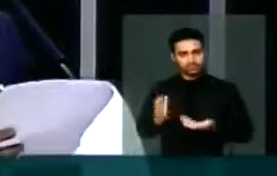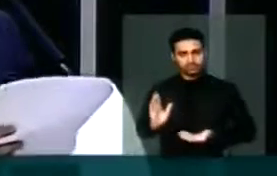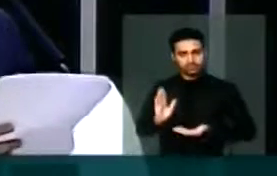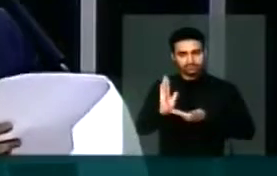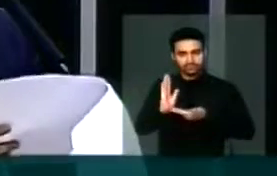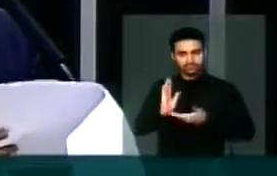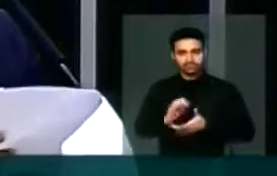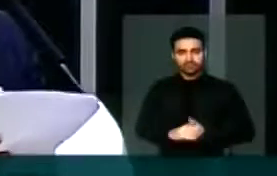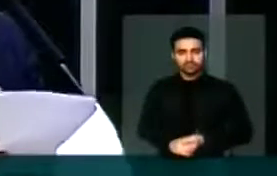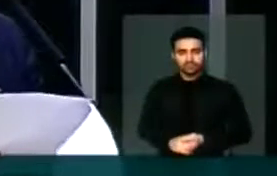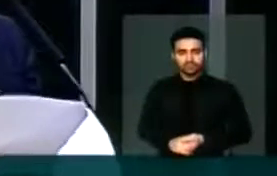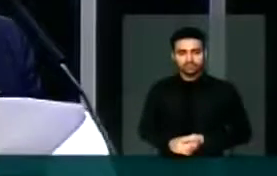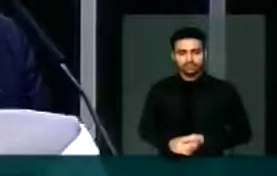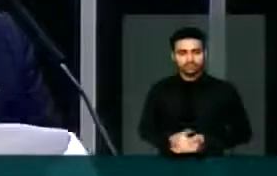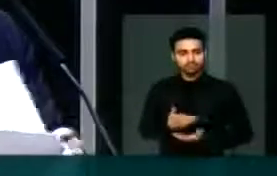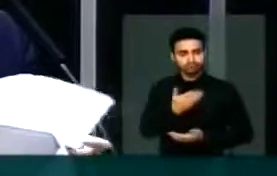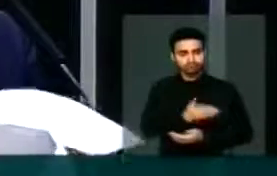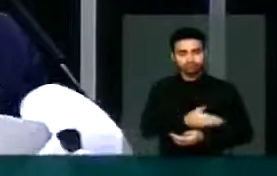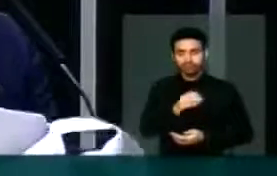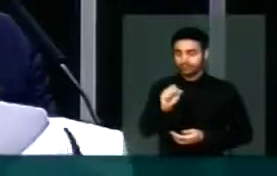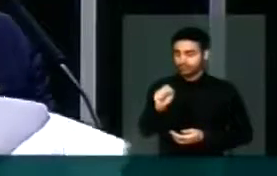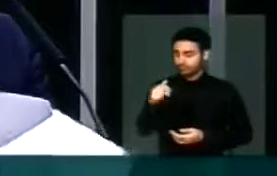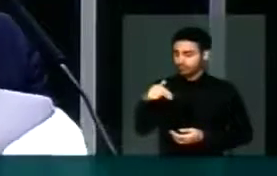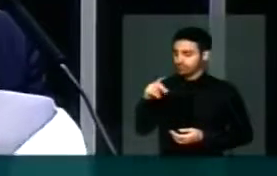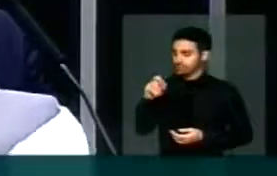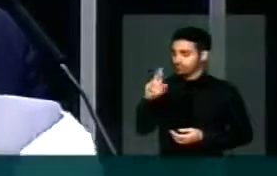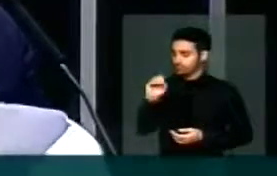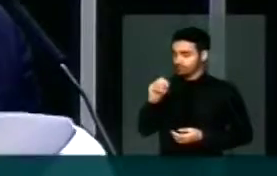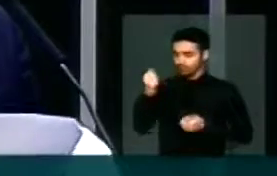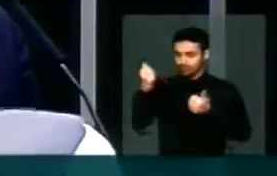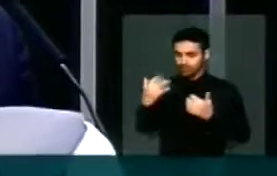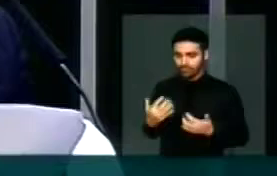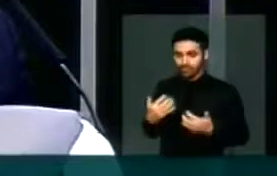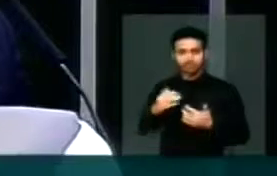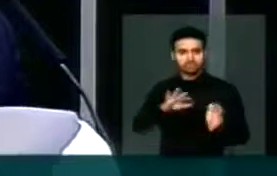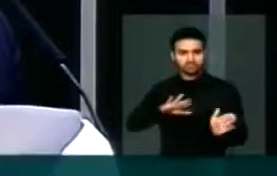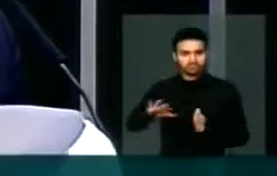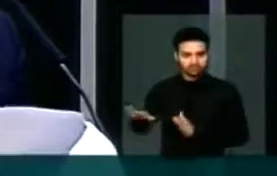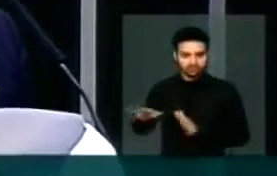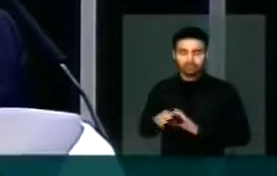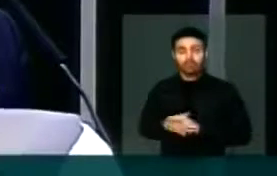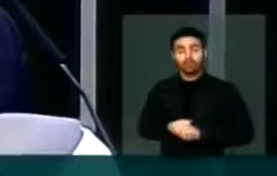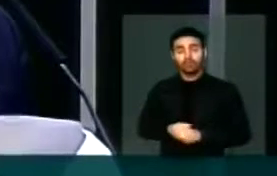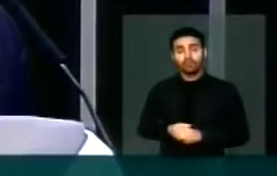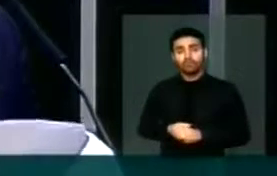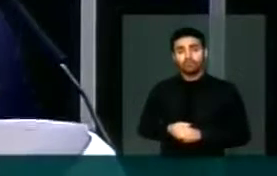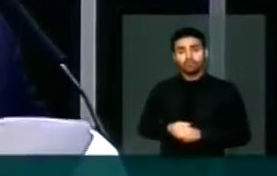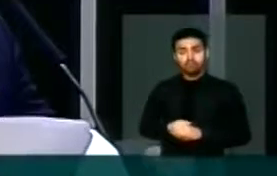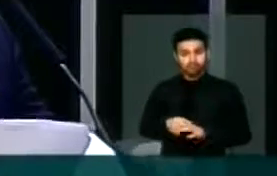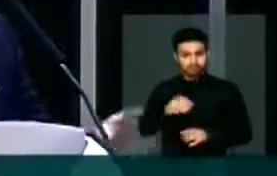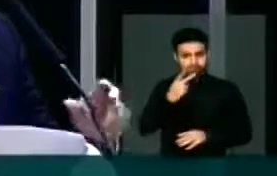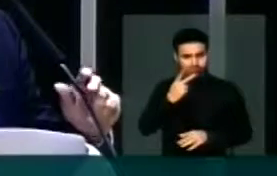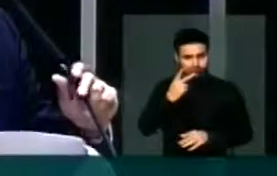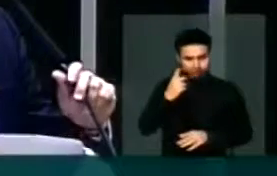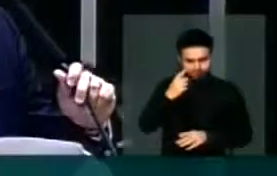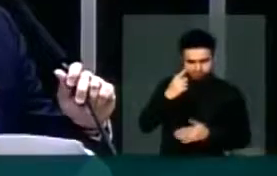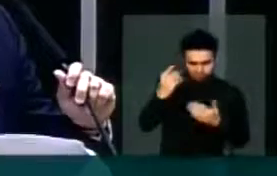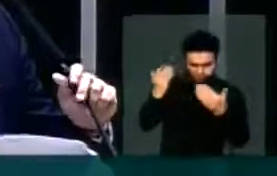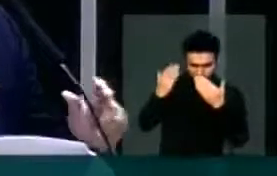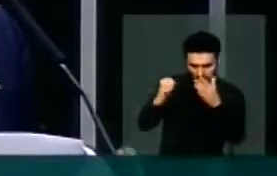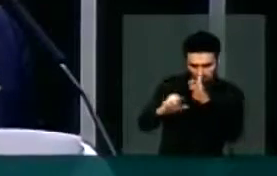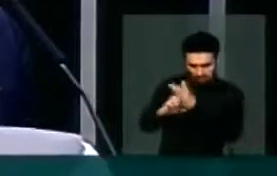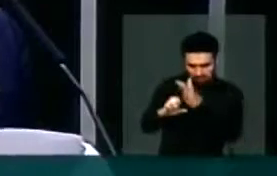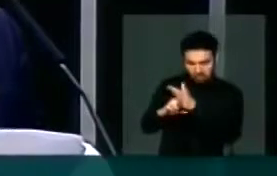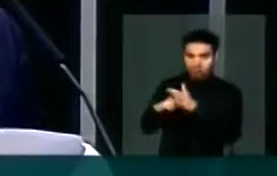pensão, indícios de ramificações com esquema Lava Jato. Merecem a investigação e esta casa tem a